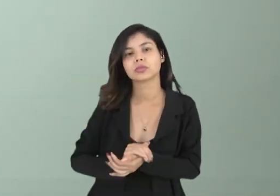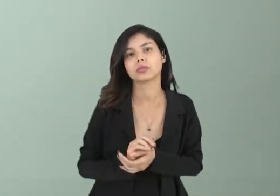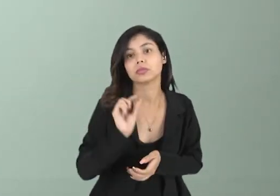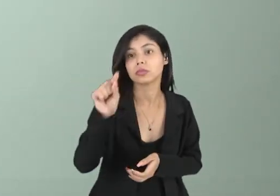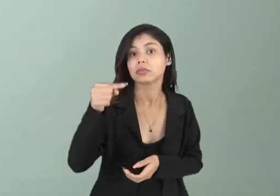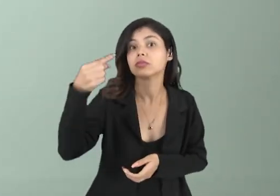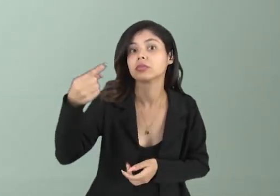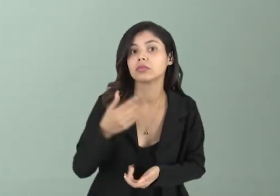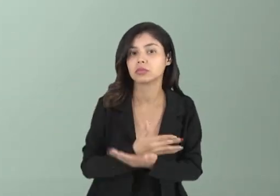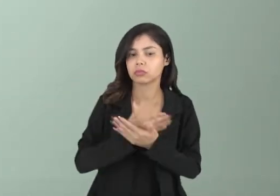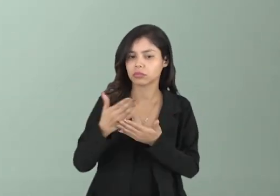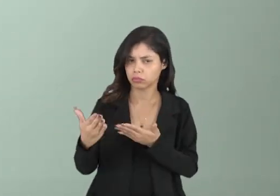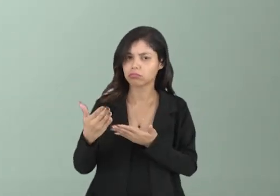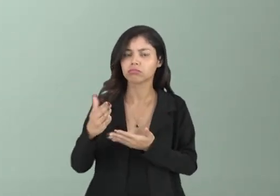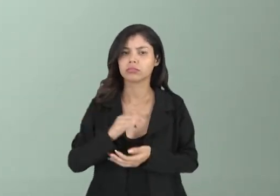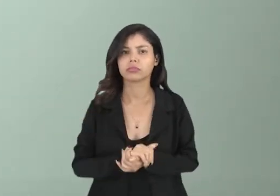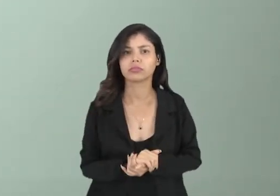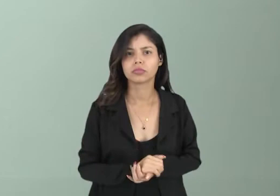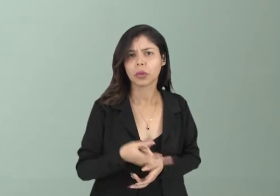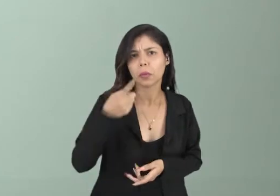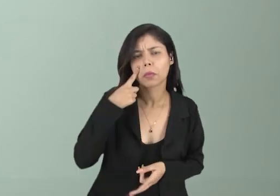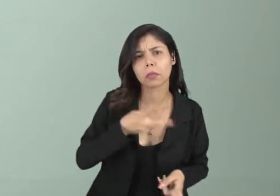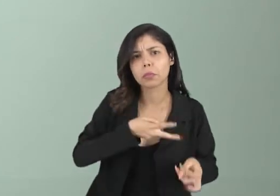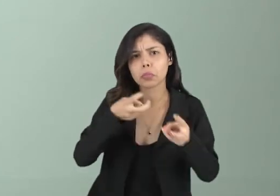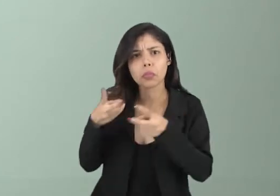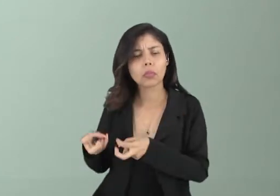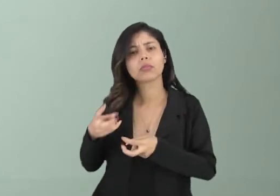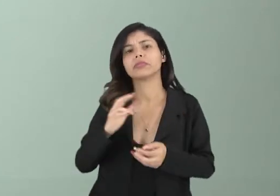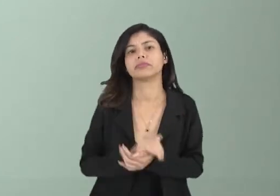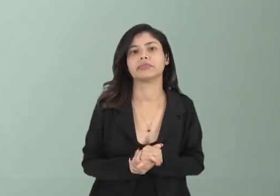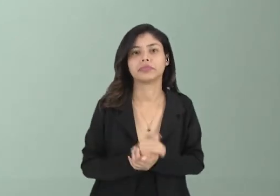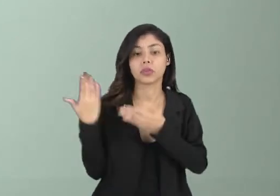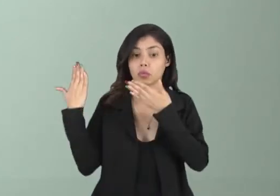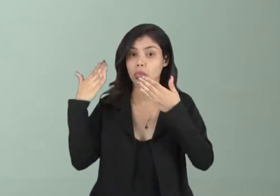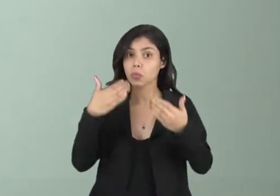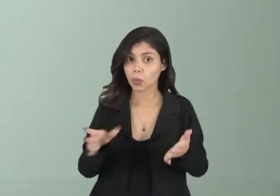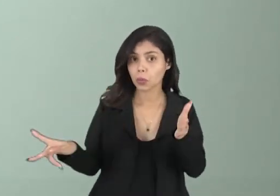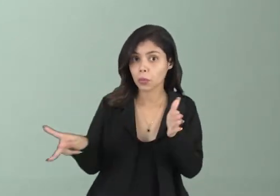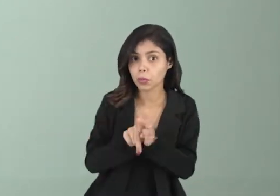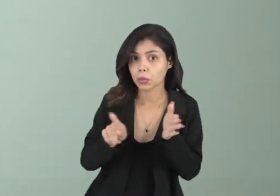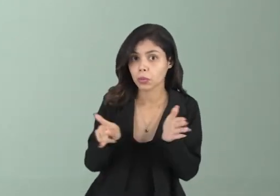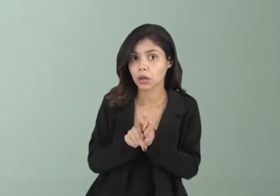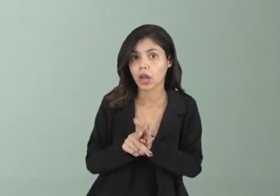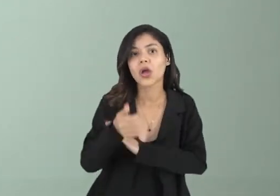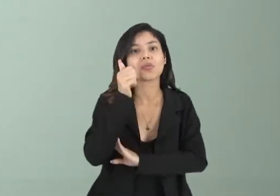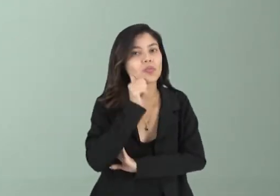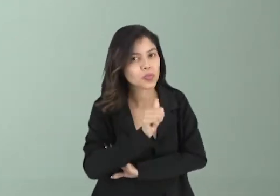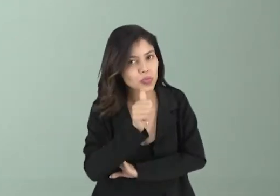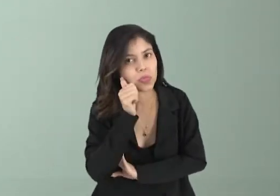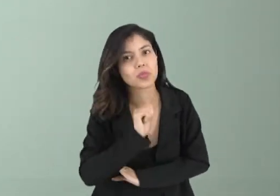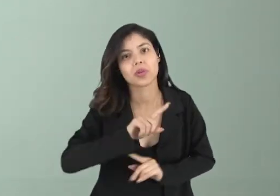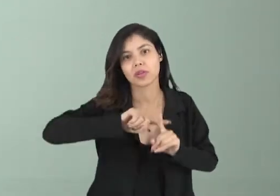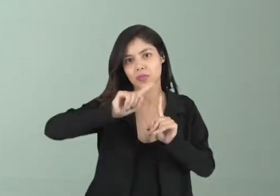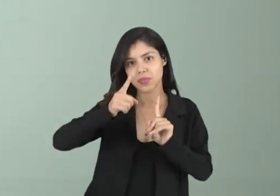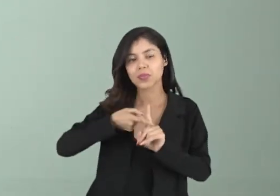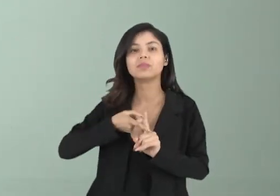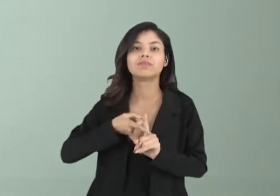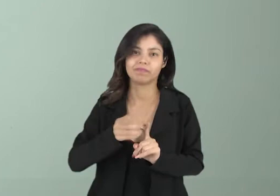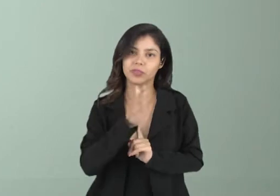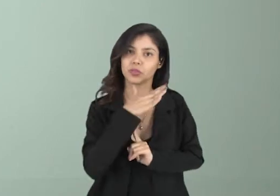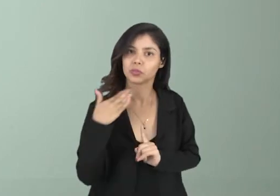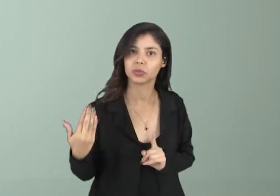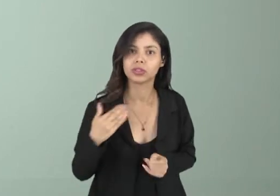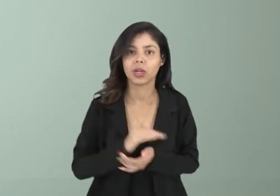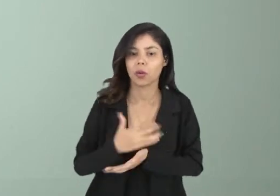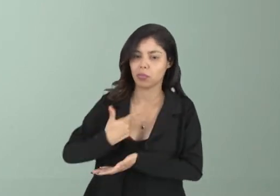que é falado no início. Então observem que o foco, a ênfase dada é para a mulher que estava grávida e morreu